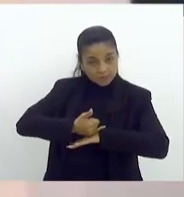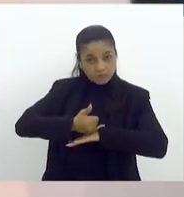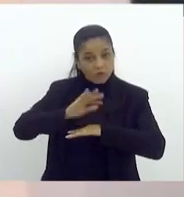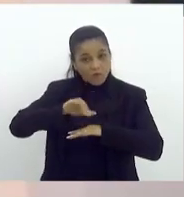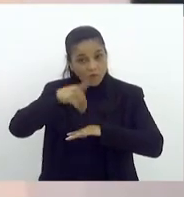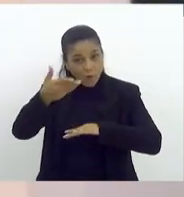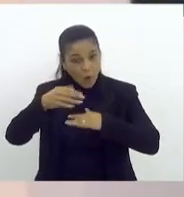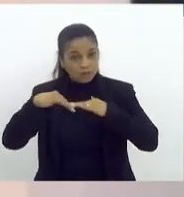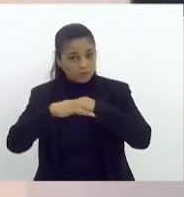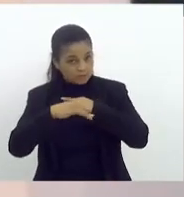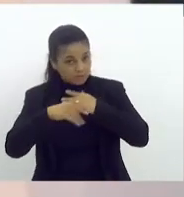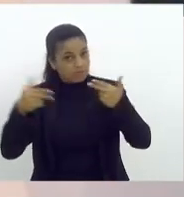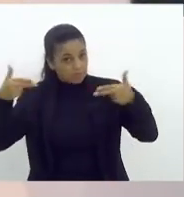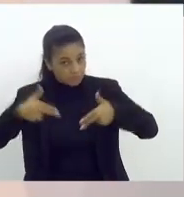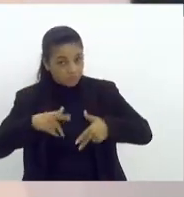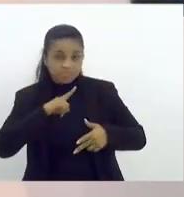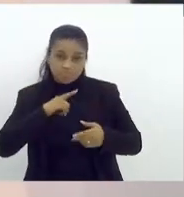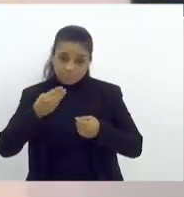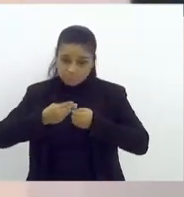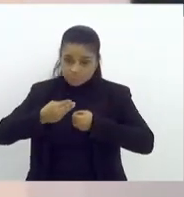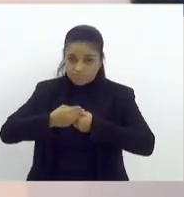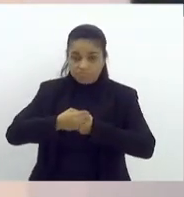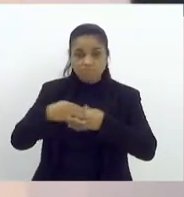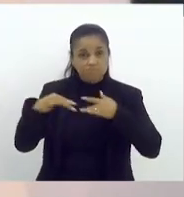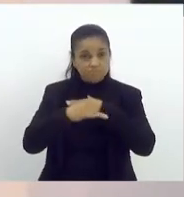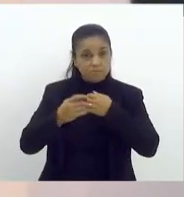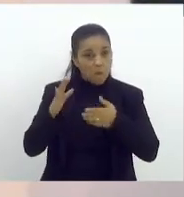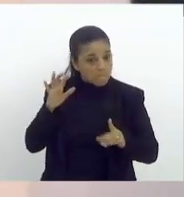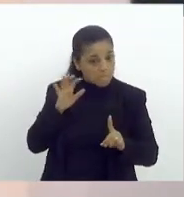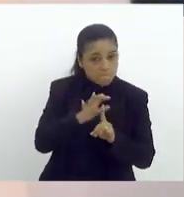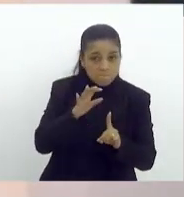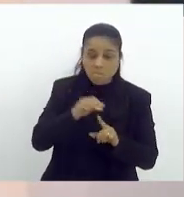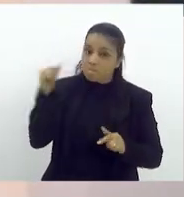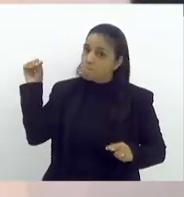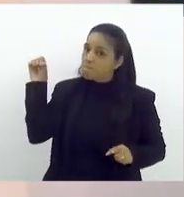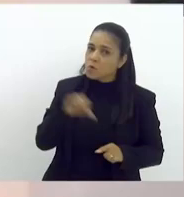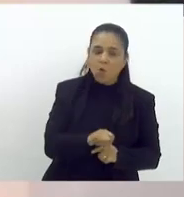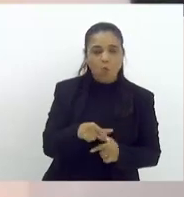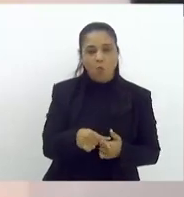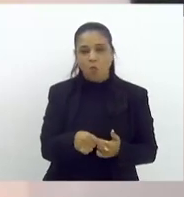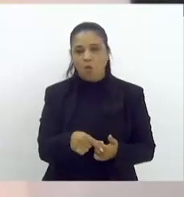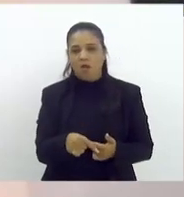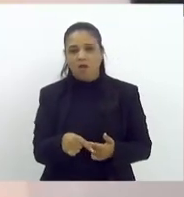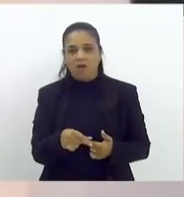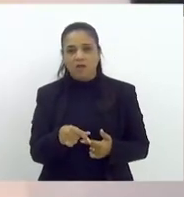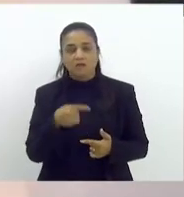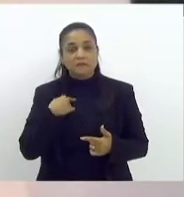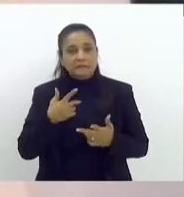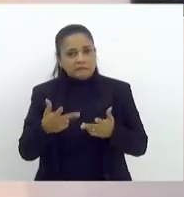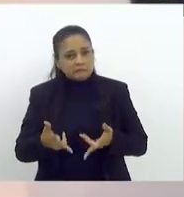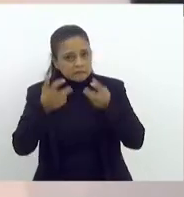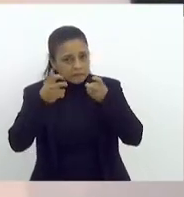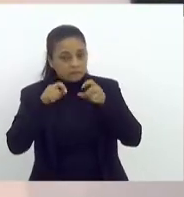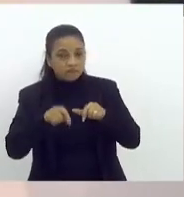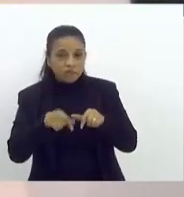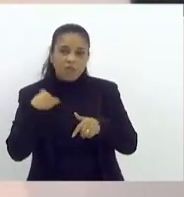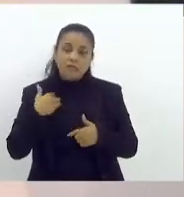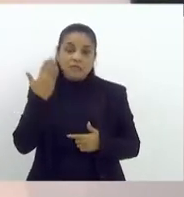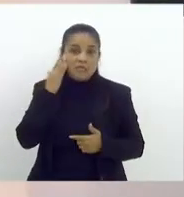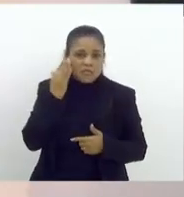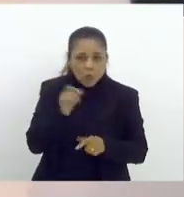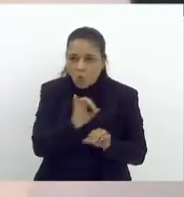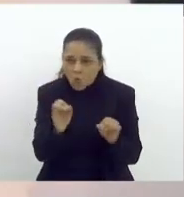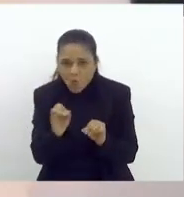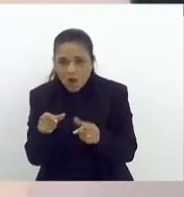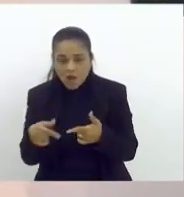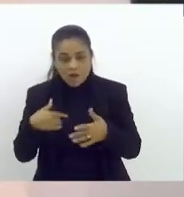fora da metrópole e nas cidades do interior a repressão é muito maior saca as pessoas não entenderam ainda aqui a gente tem